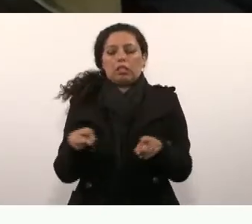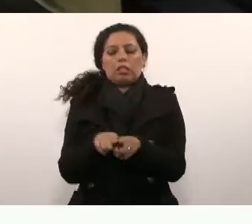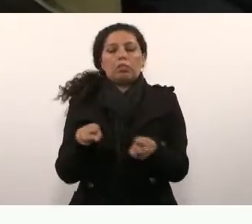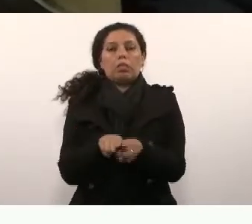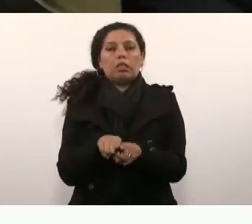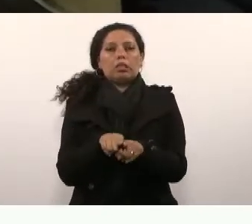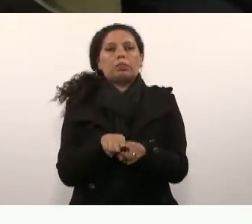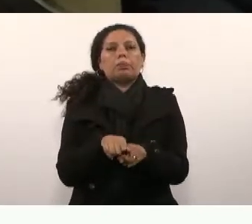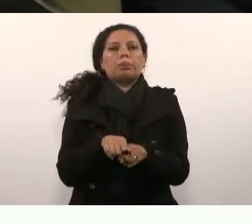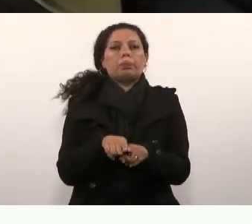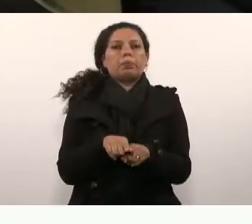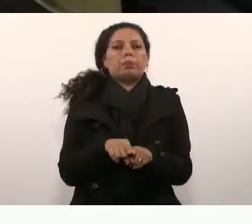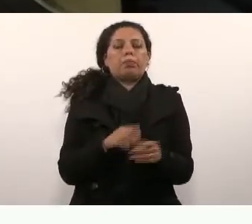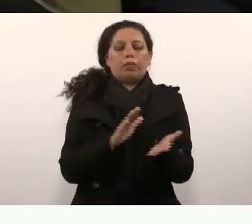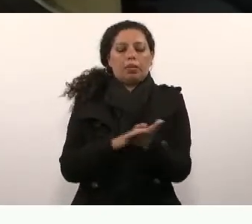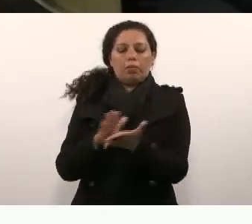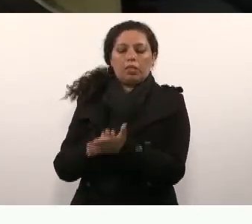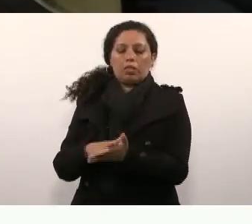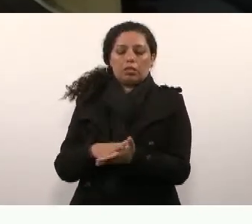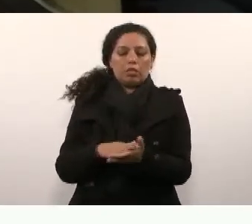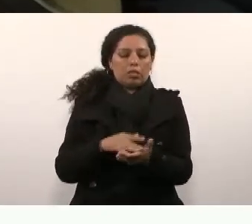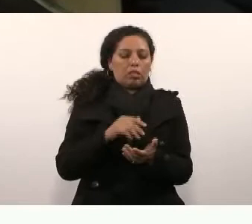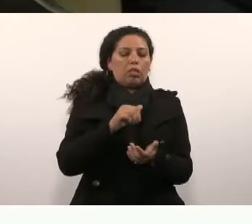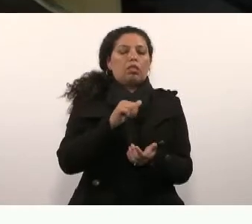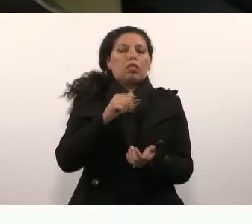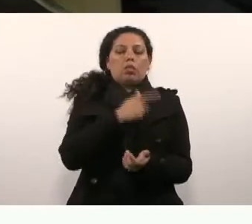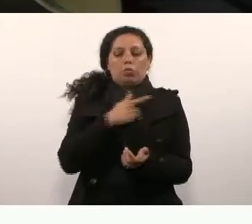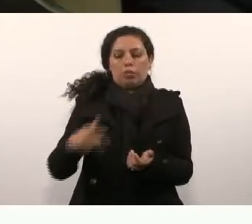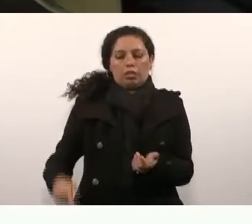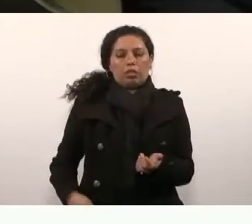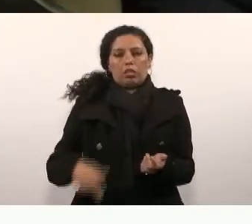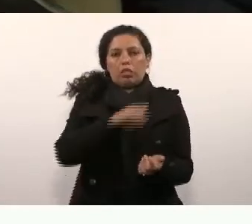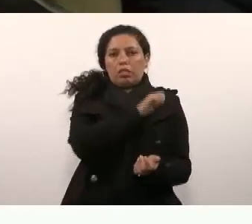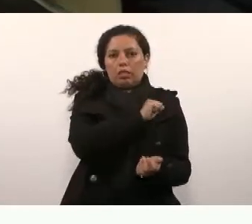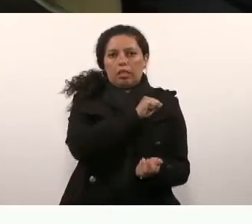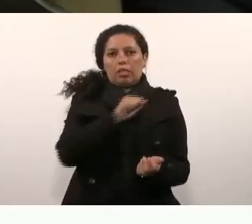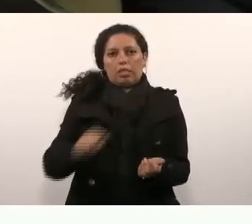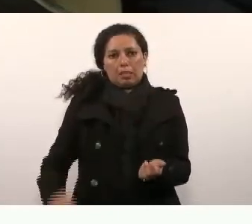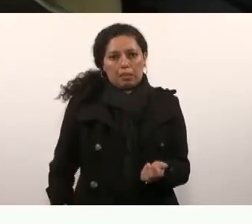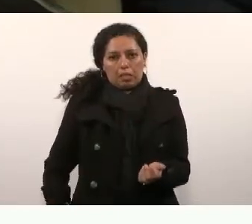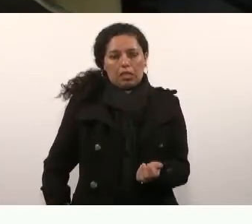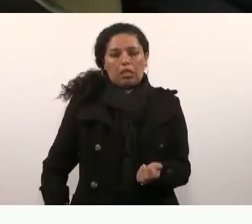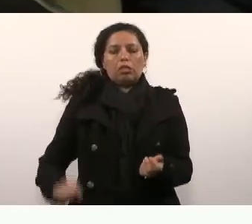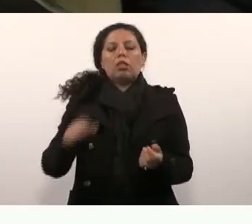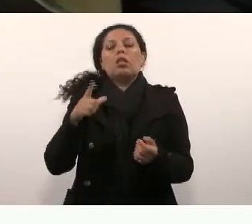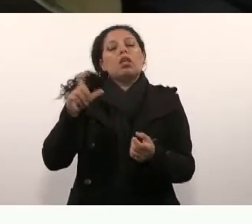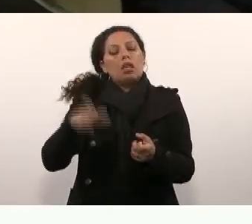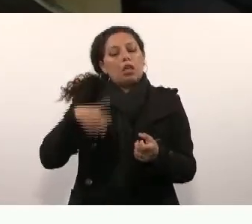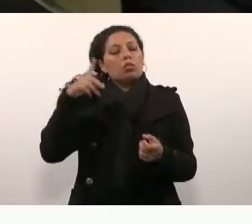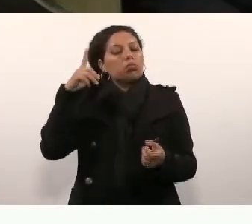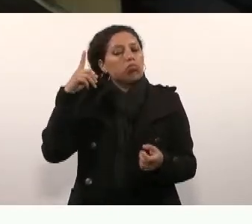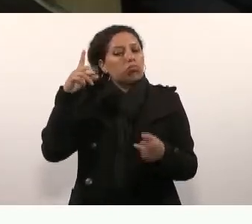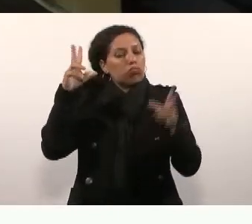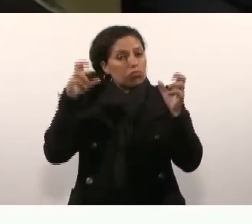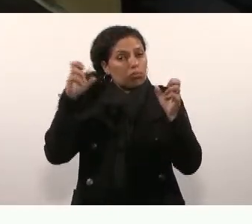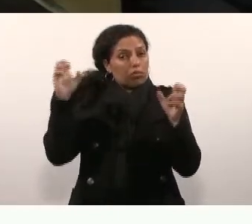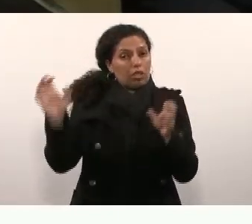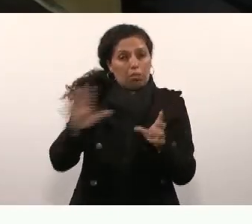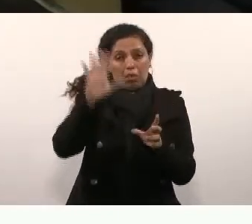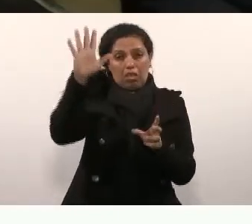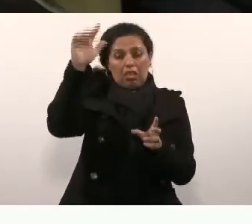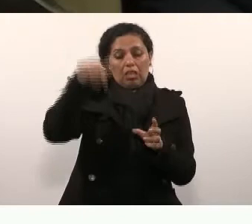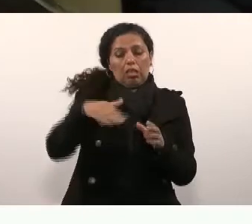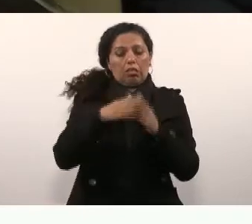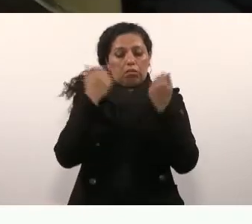também, parabenizar o presidente da casa, André Ceciliano. Isso era um tema caro à